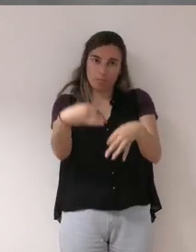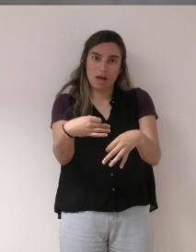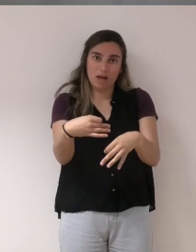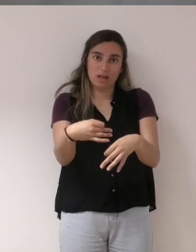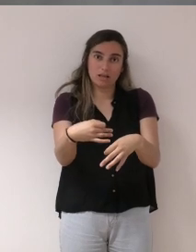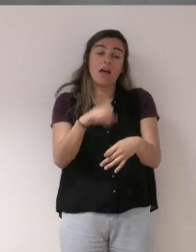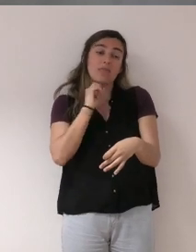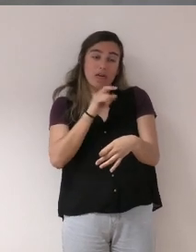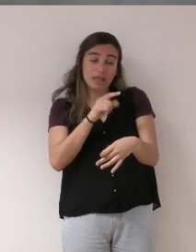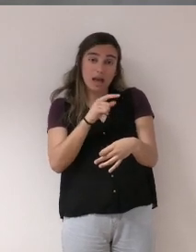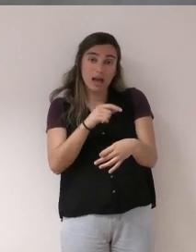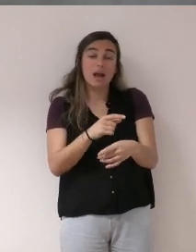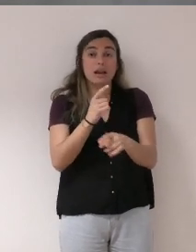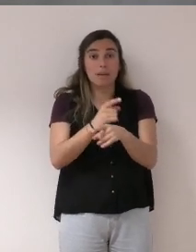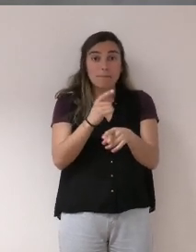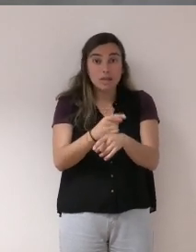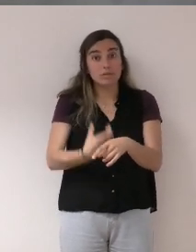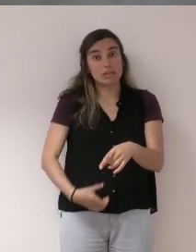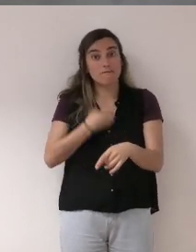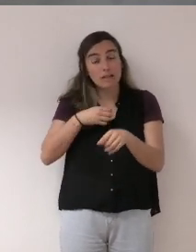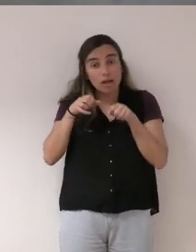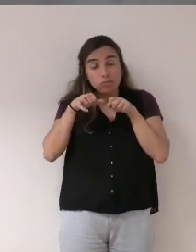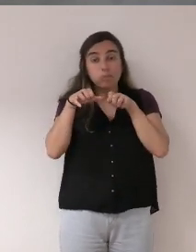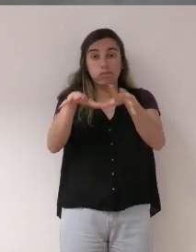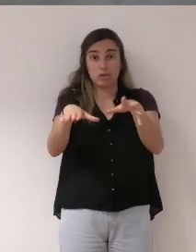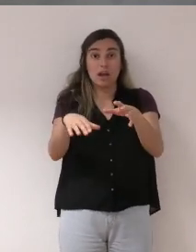no plano do conteúdo.